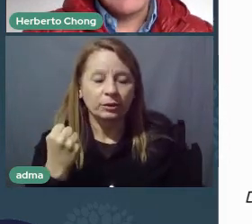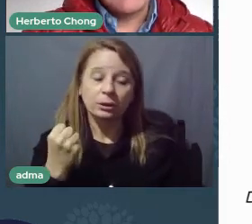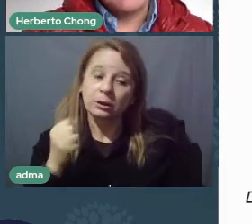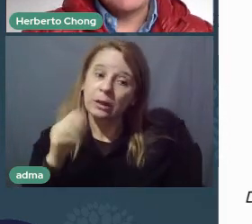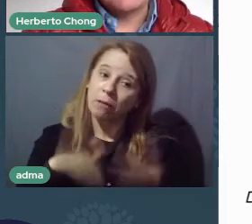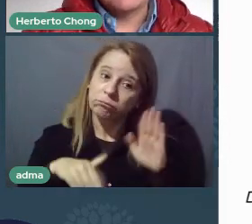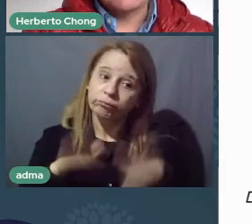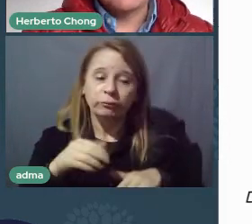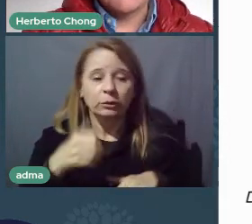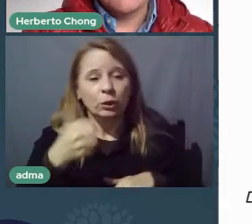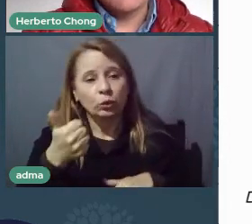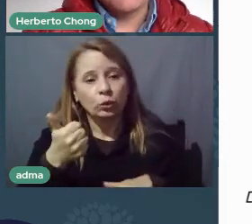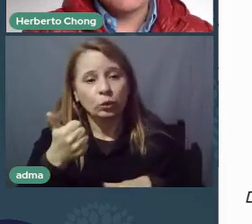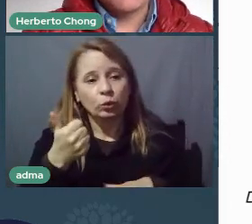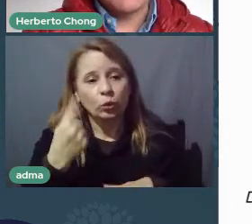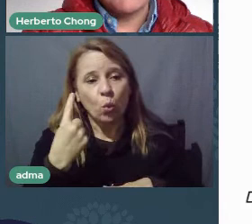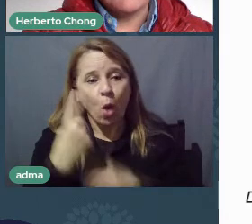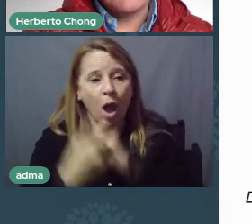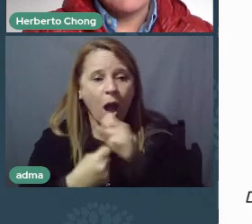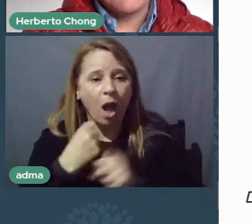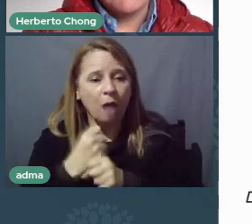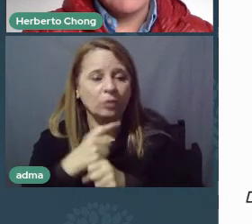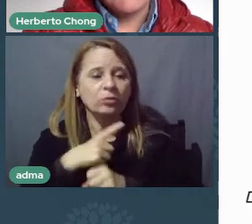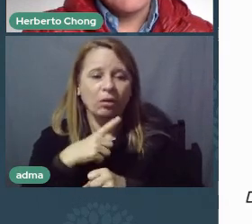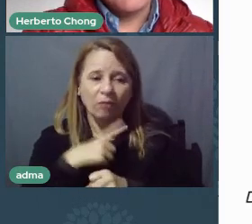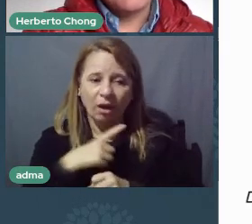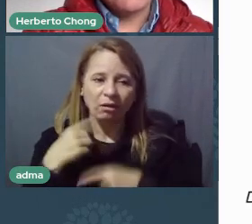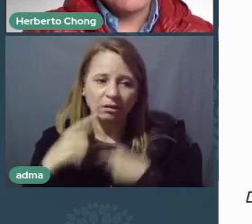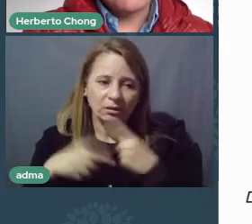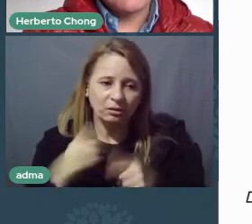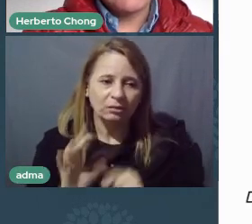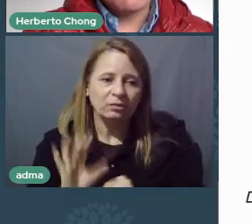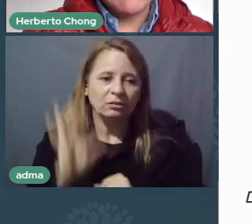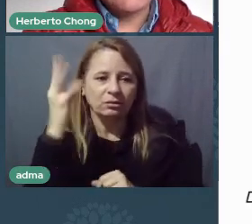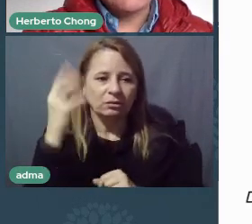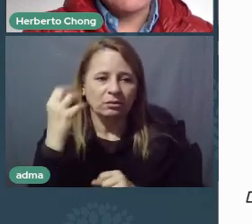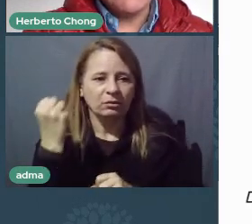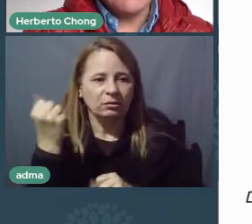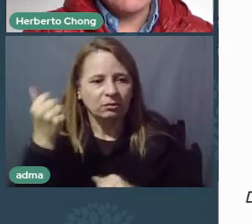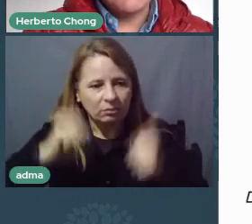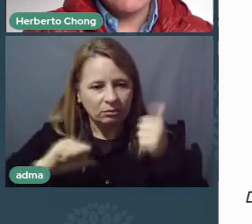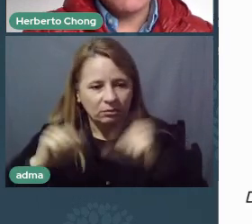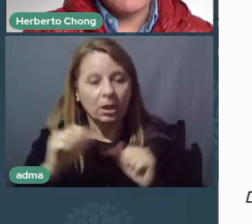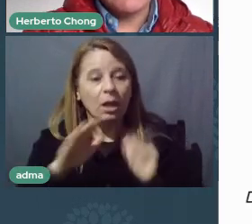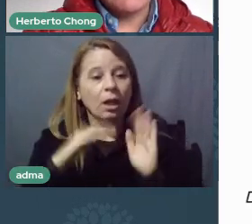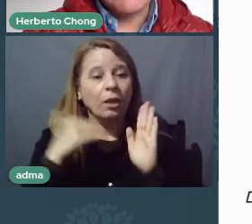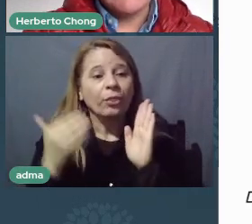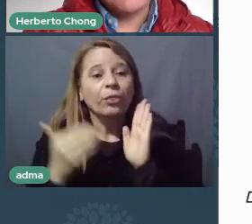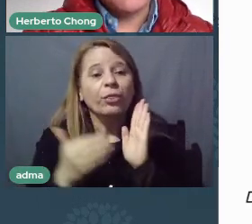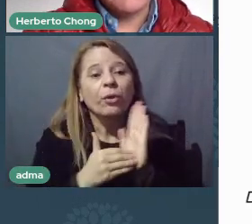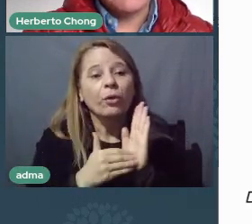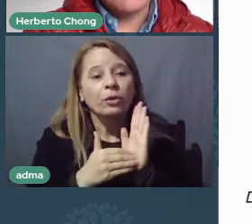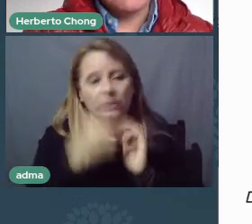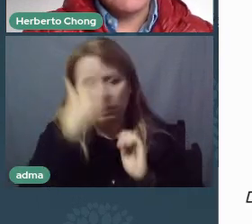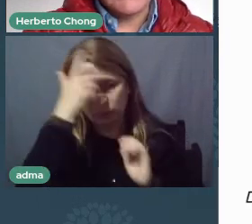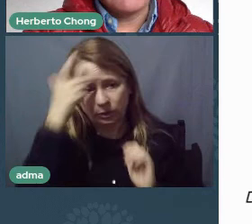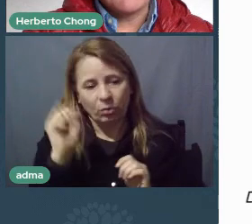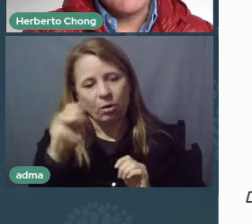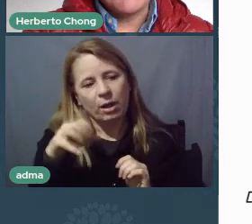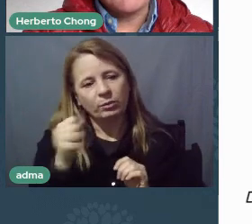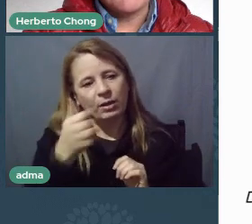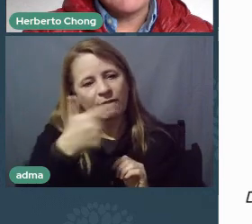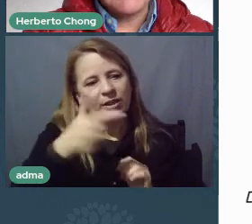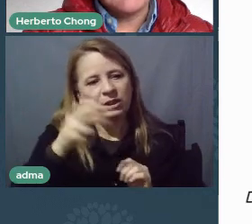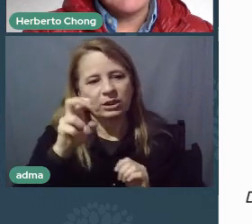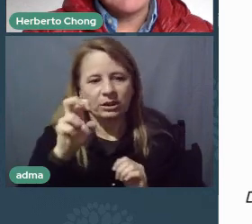meses. Esse estudo aqui mostrou para a gente que, de todos os asmáticos, 25% deles precisam de